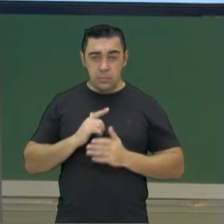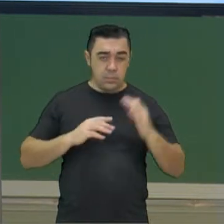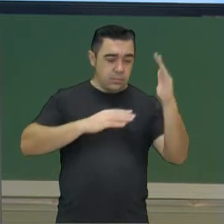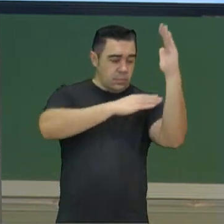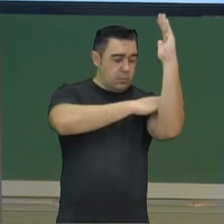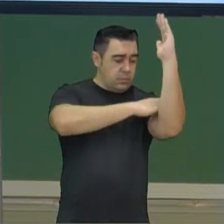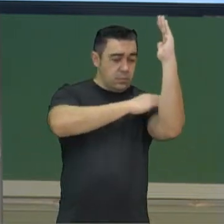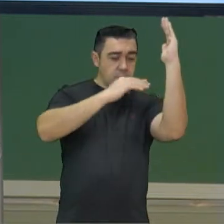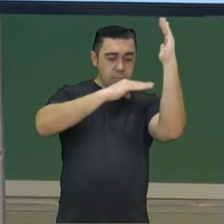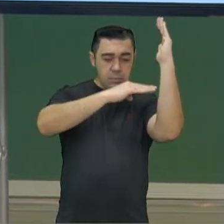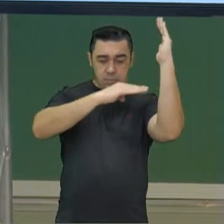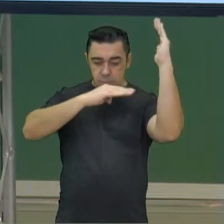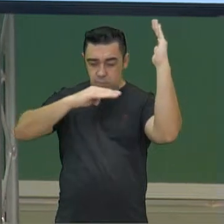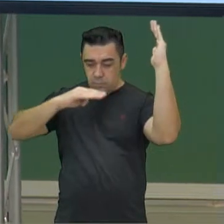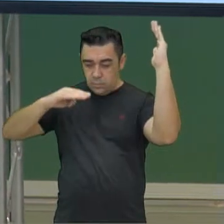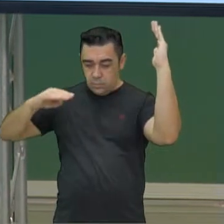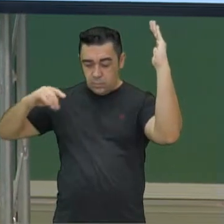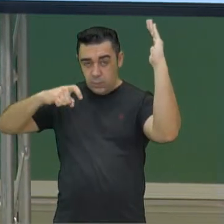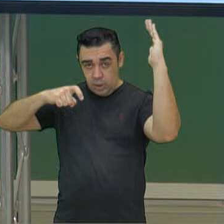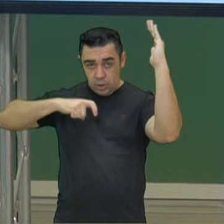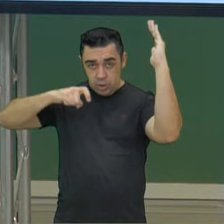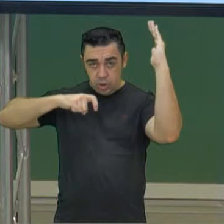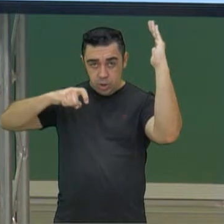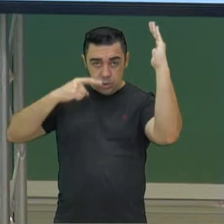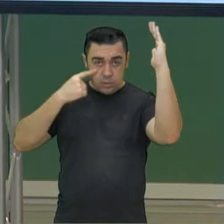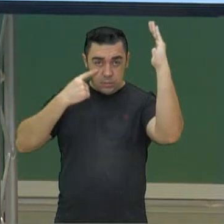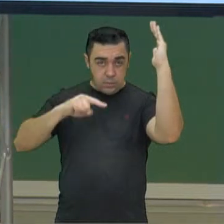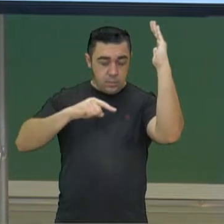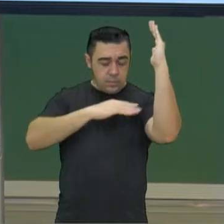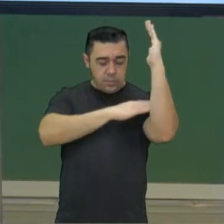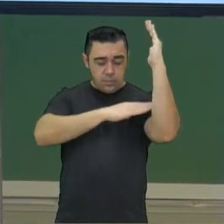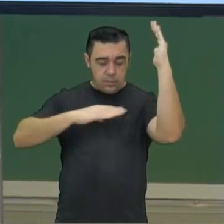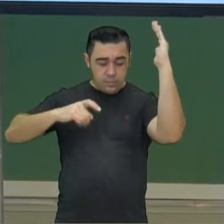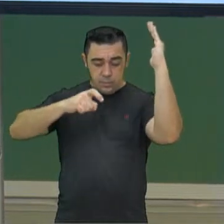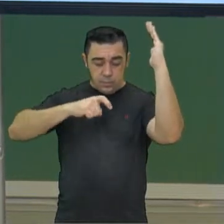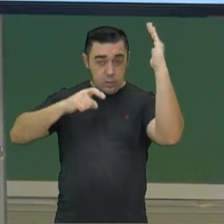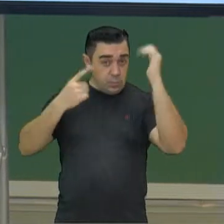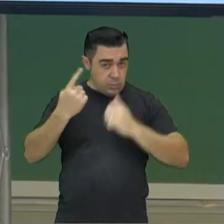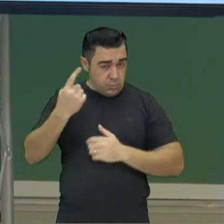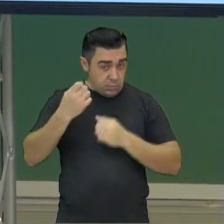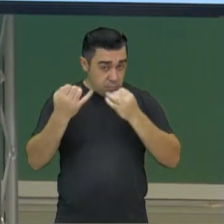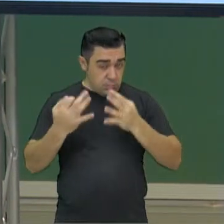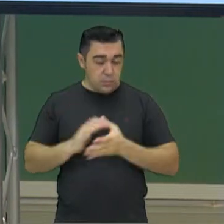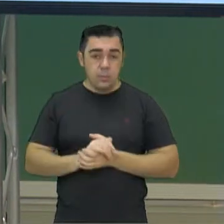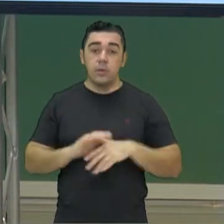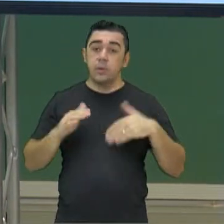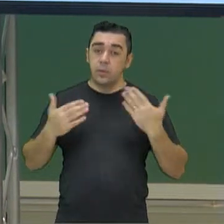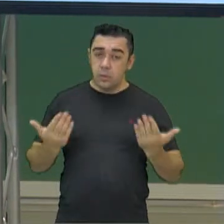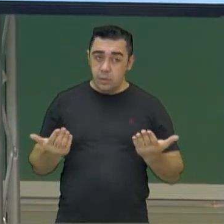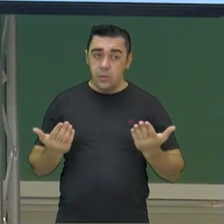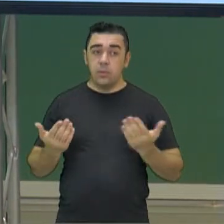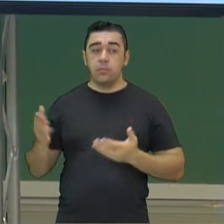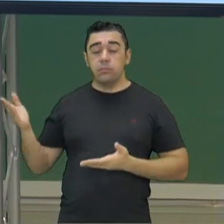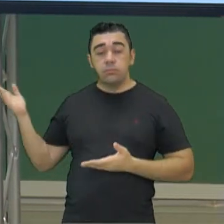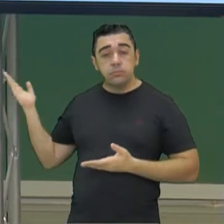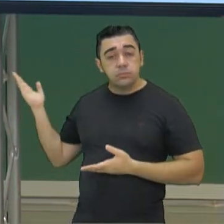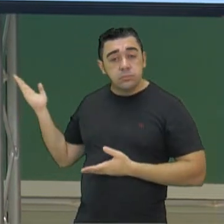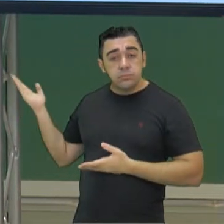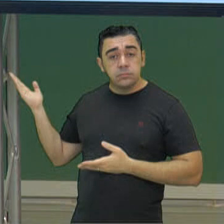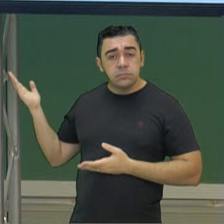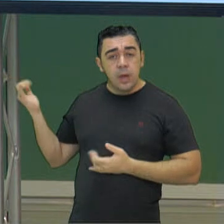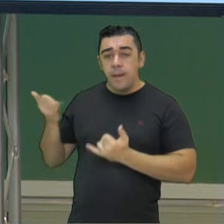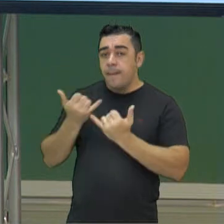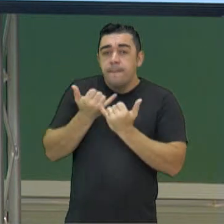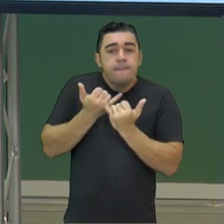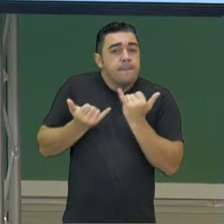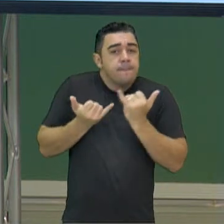eixo X, que é o primeiro caso que nós vimos nos slides anteriores, então sua equação ela é bem parecida com a